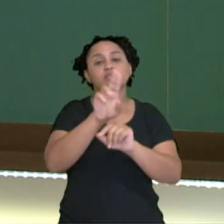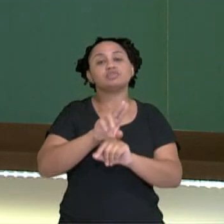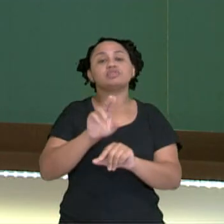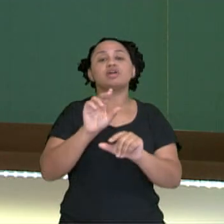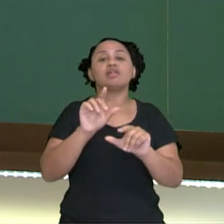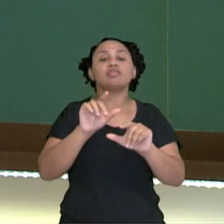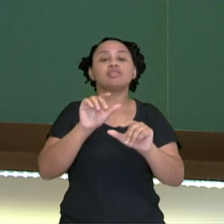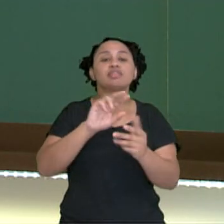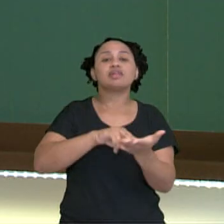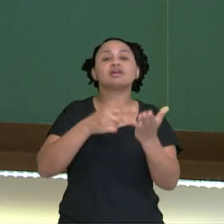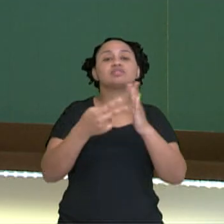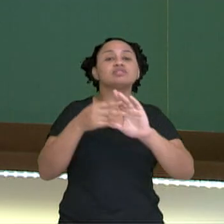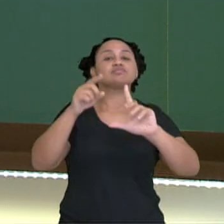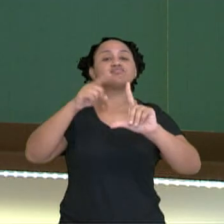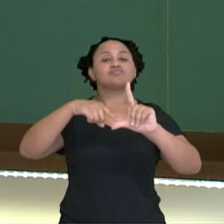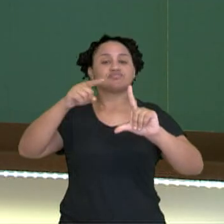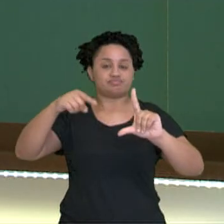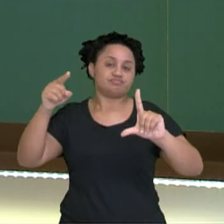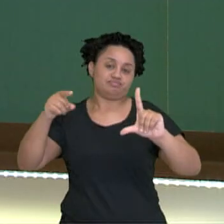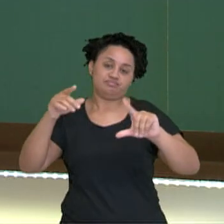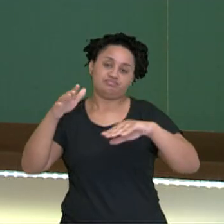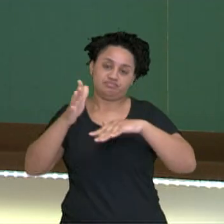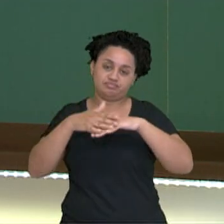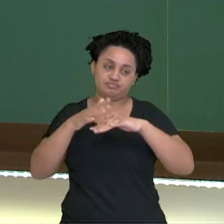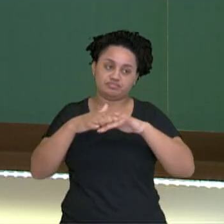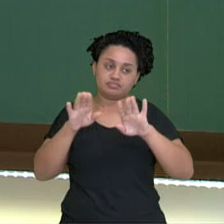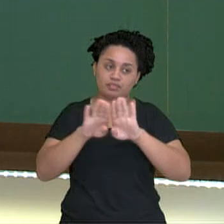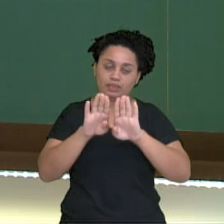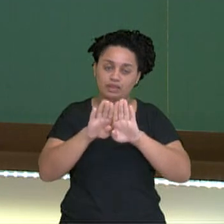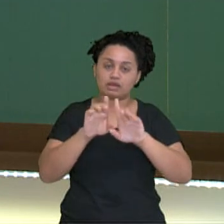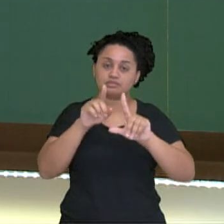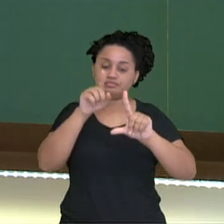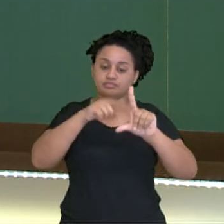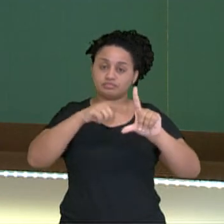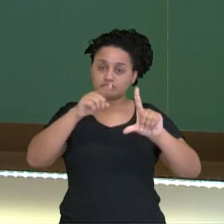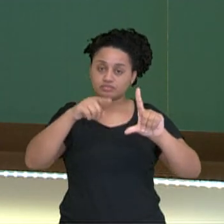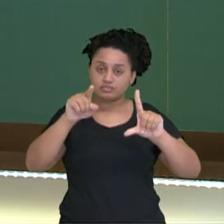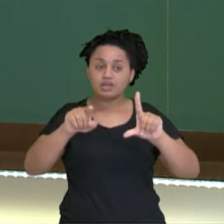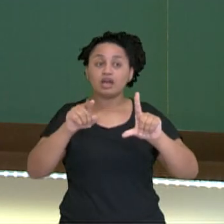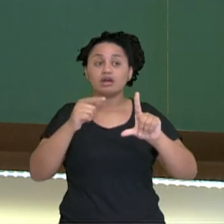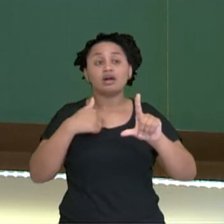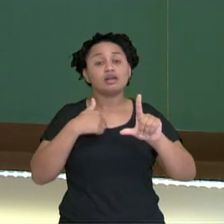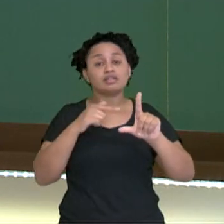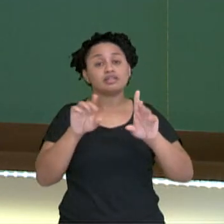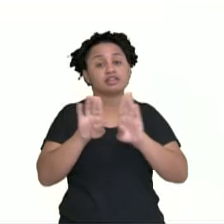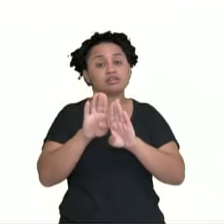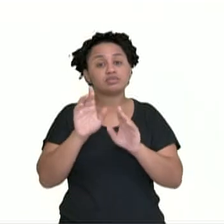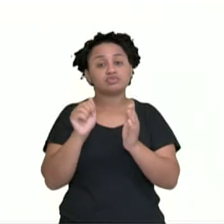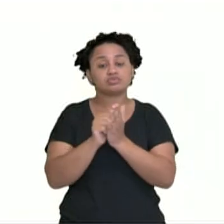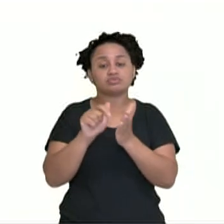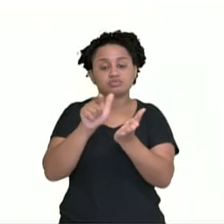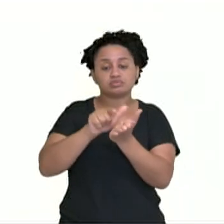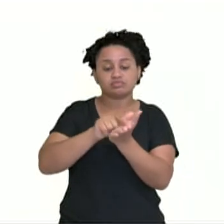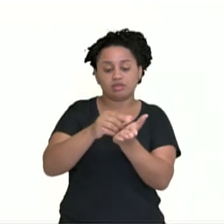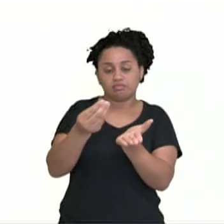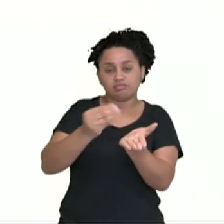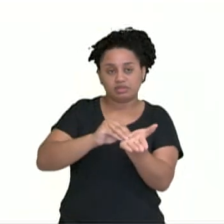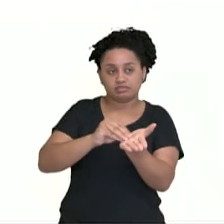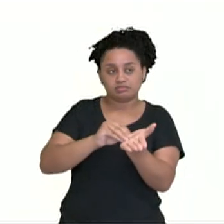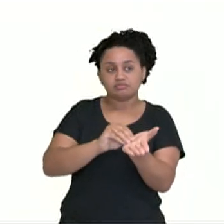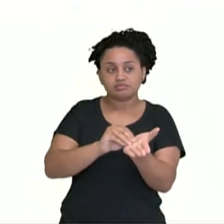um gráfico matemático, tá? Então, este gráfico acompanha o panfleto. O que é que está dizendo